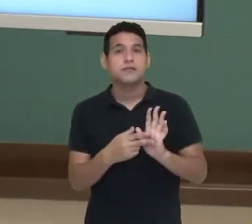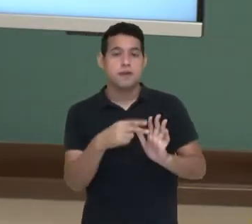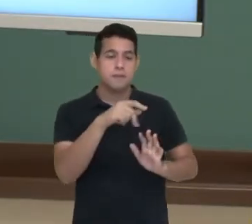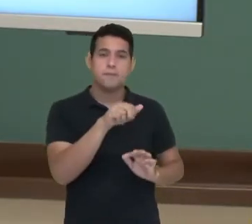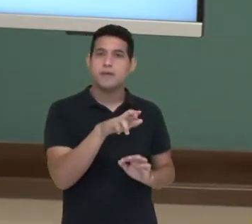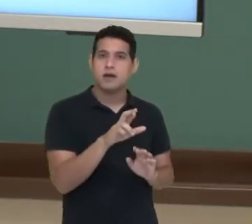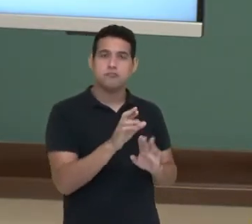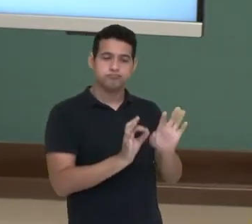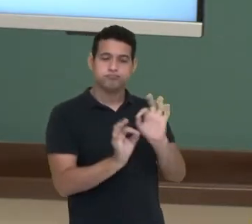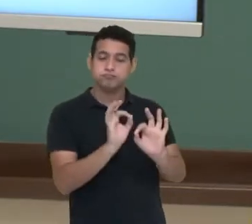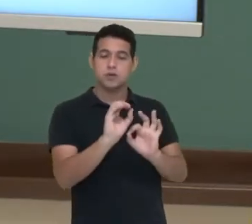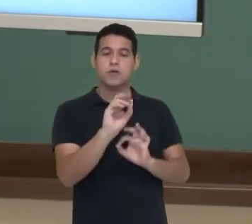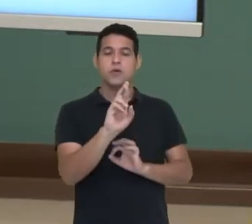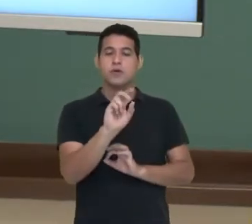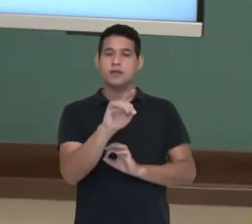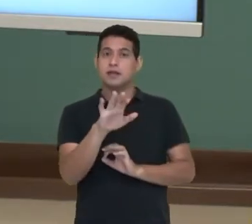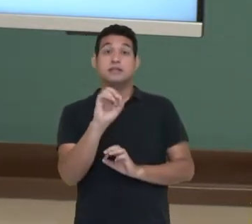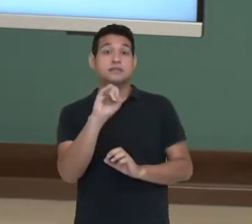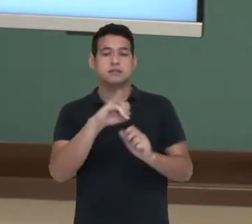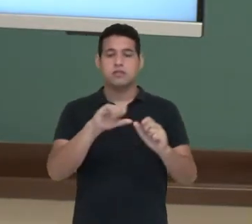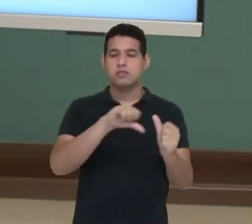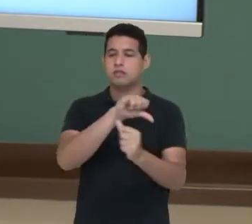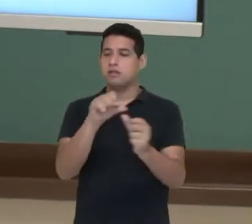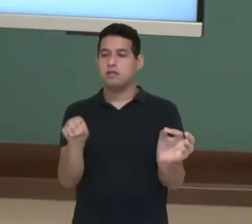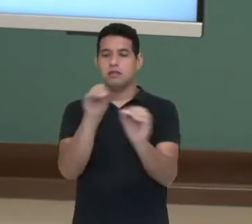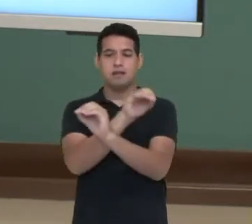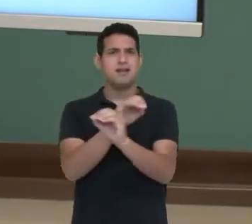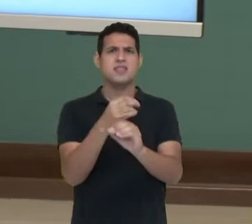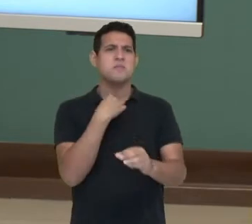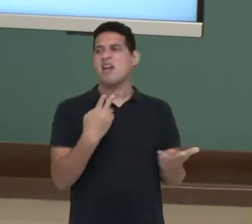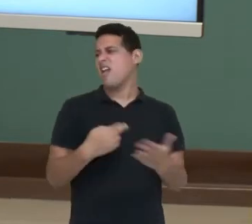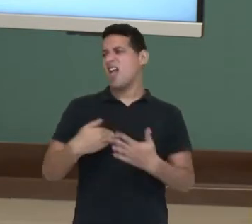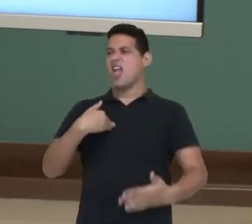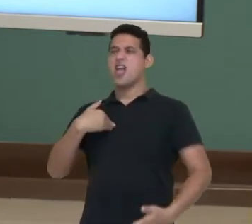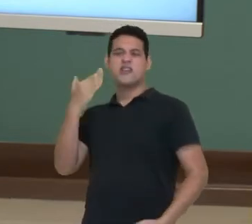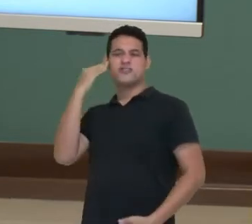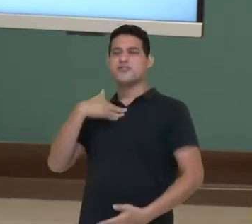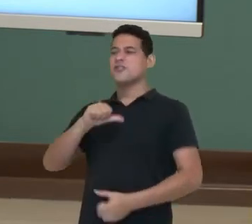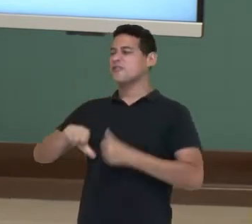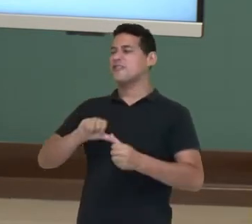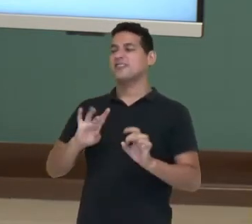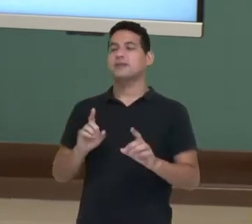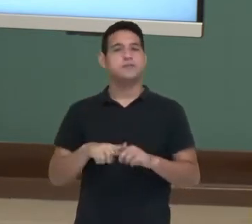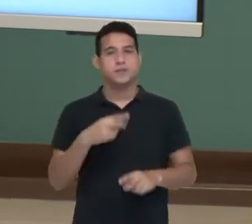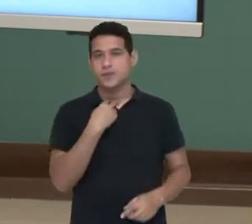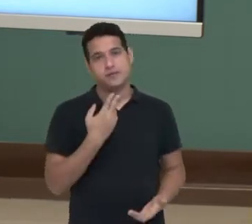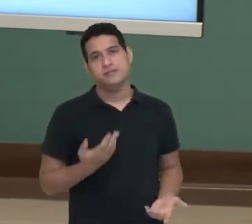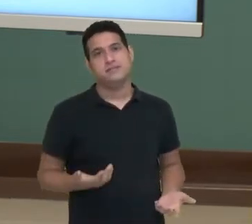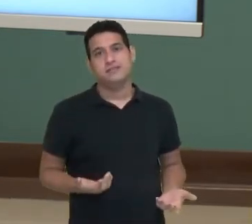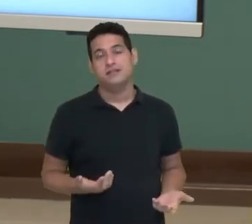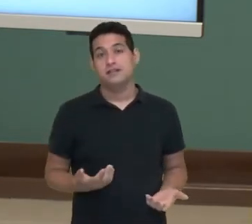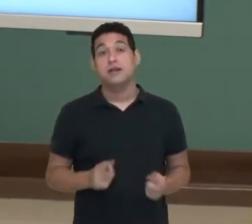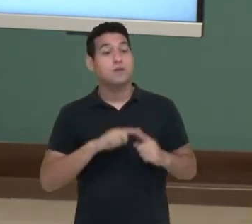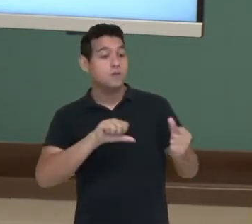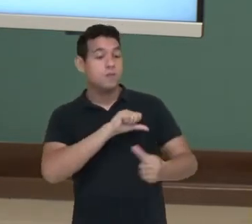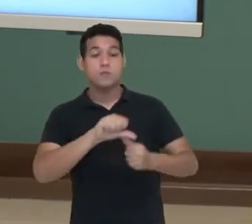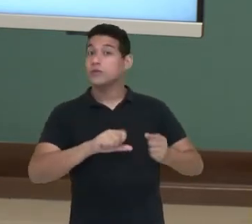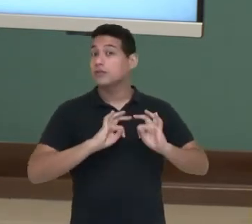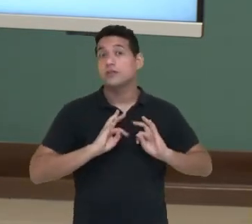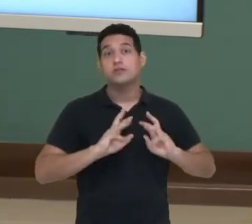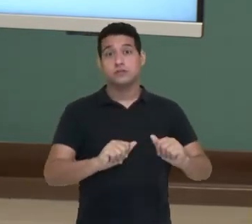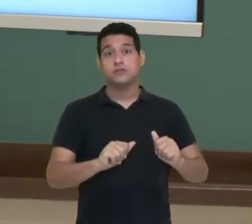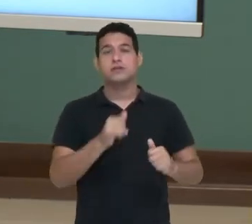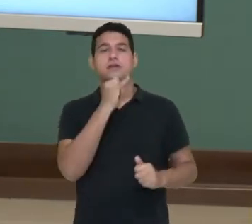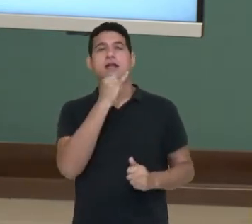Se você trocar a ordem, você muda o ponto. Então, não me venha com essa, eu só troquei a ordem ali. Muda tudo, ó.